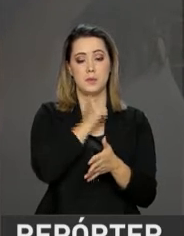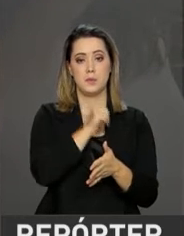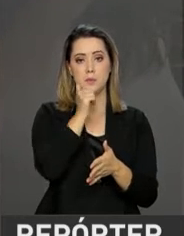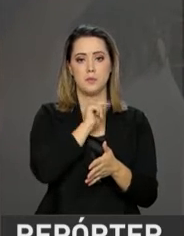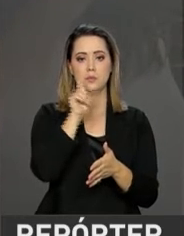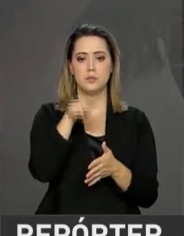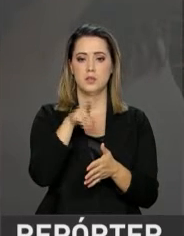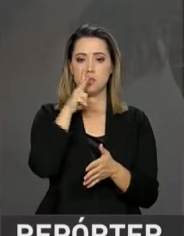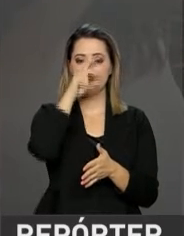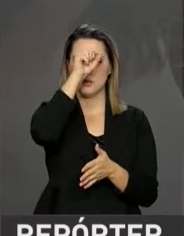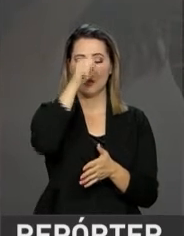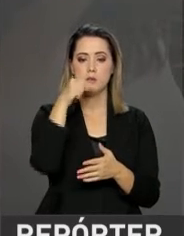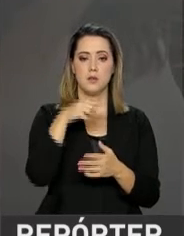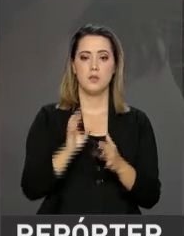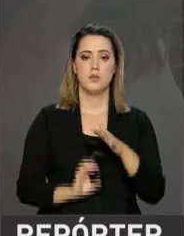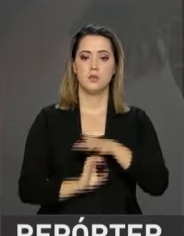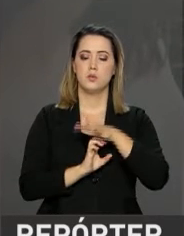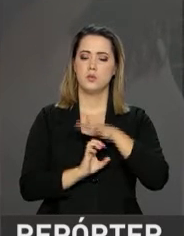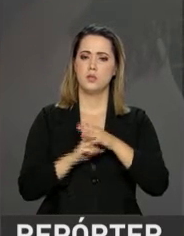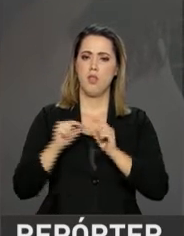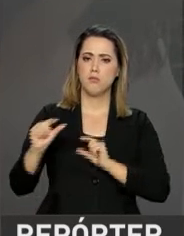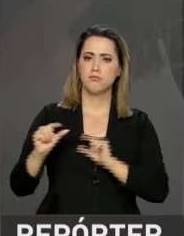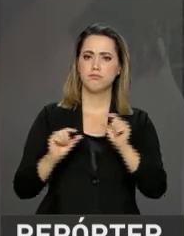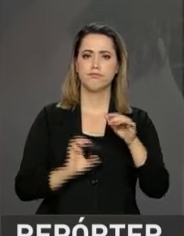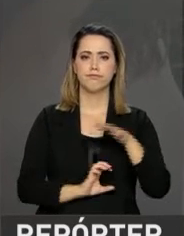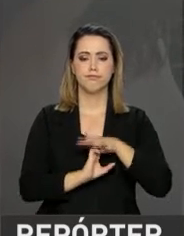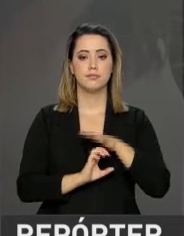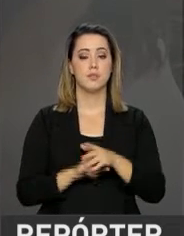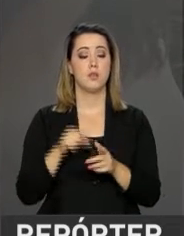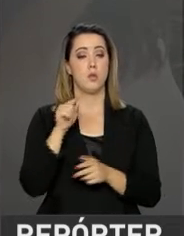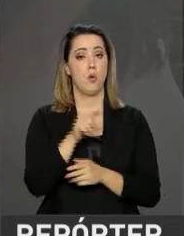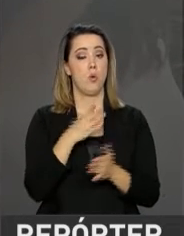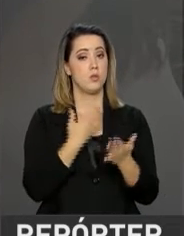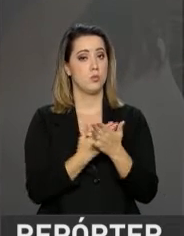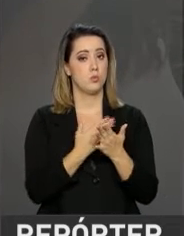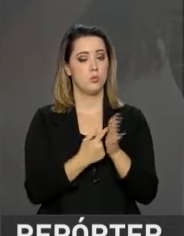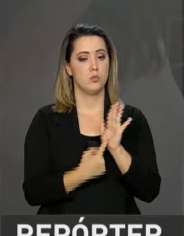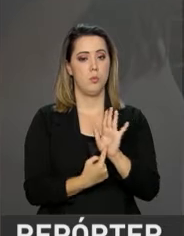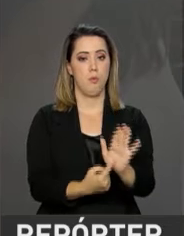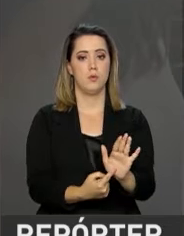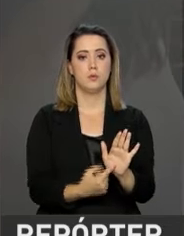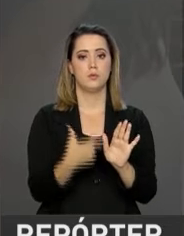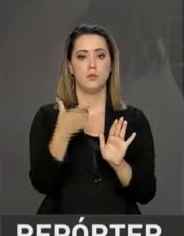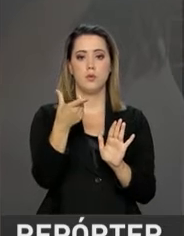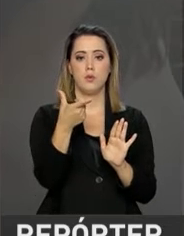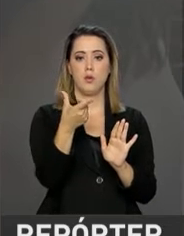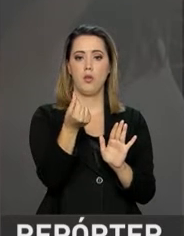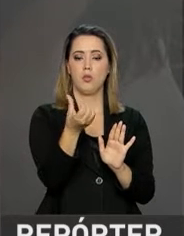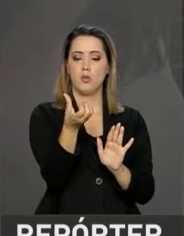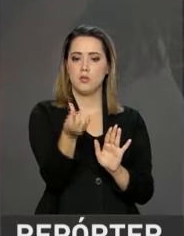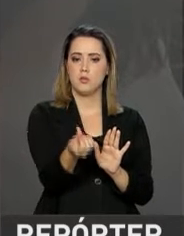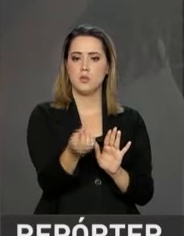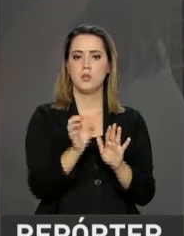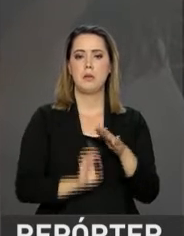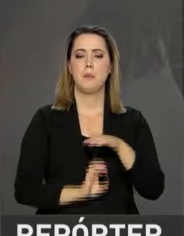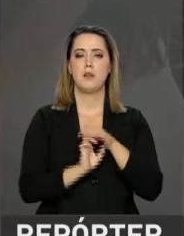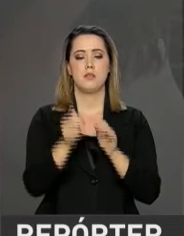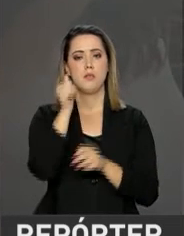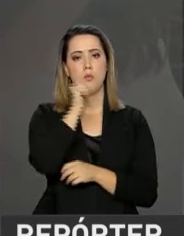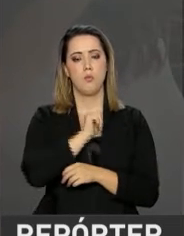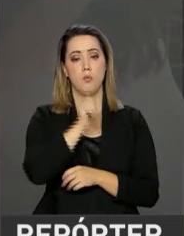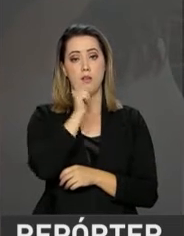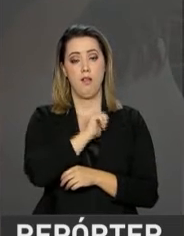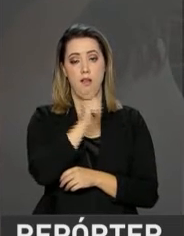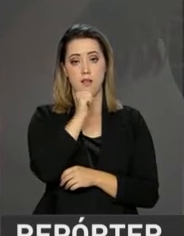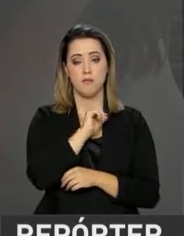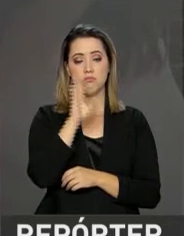forte no universo das micro e pequenas empresas segundo o estudo em 2016 a taxa de empreendedorismo entre os